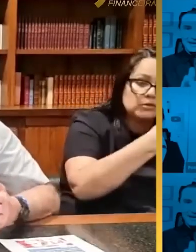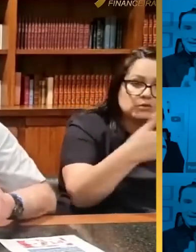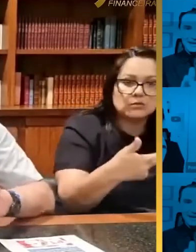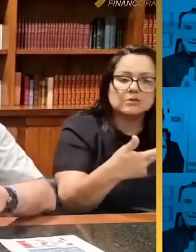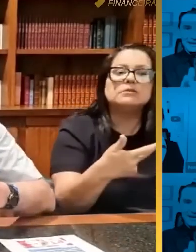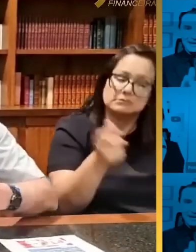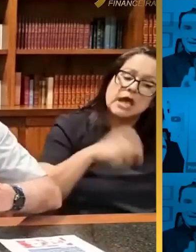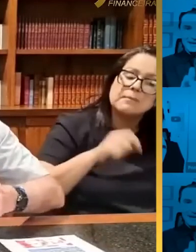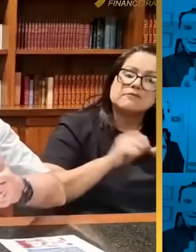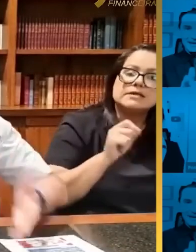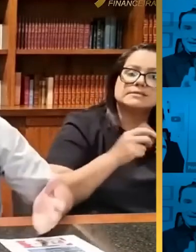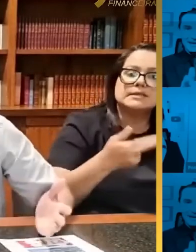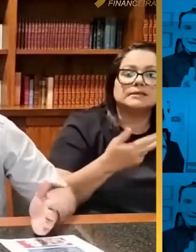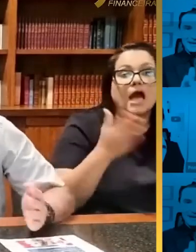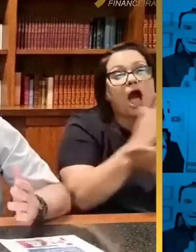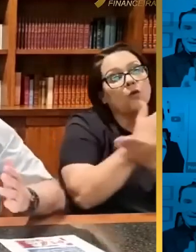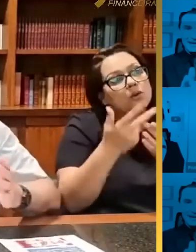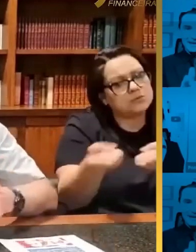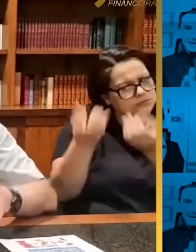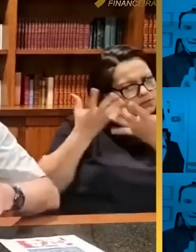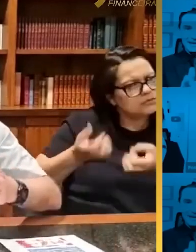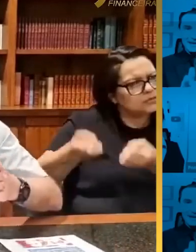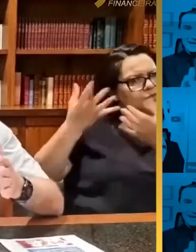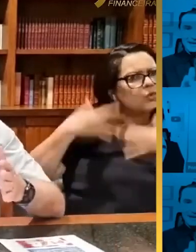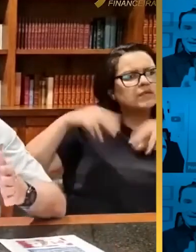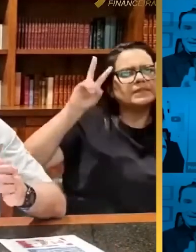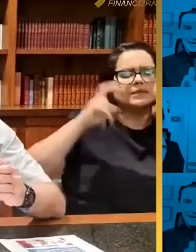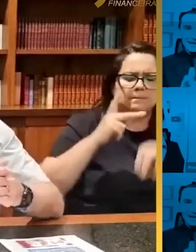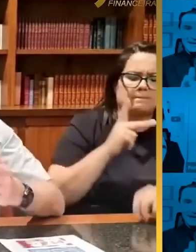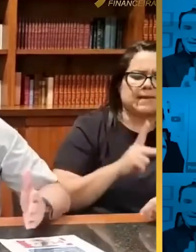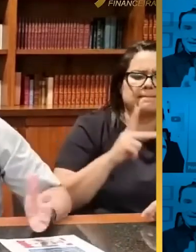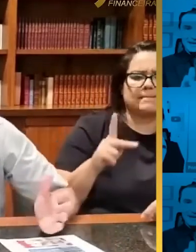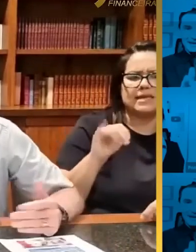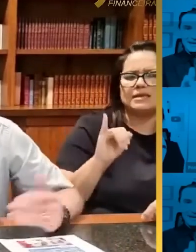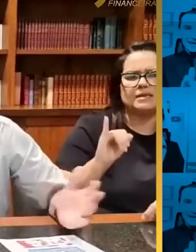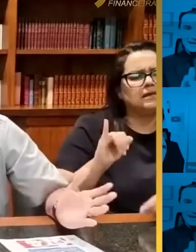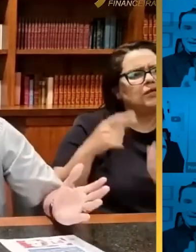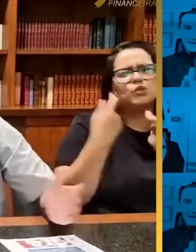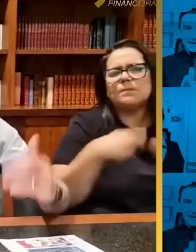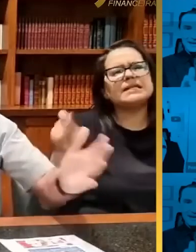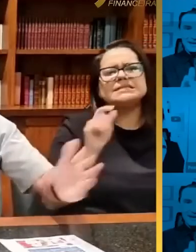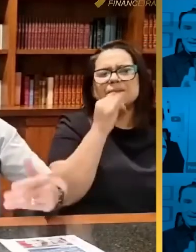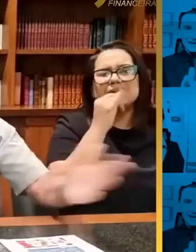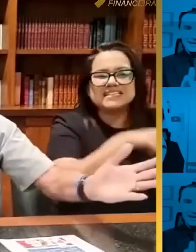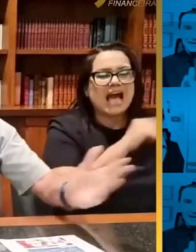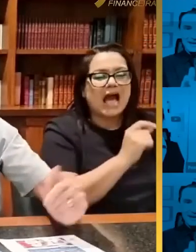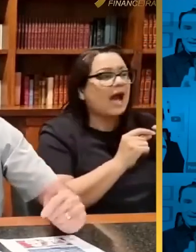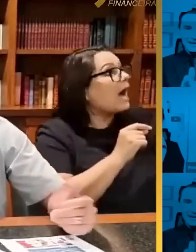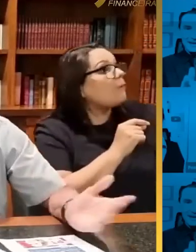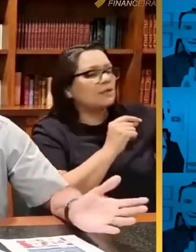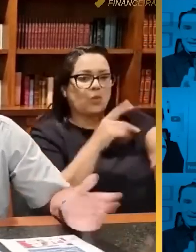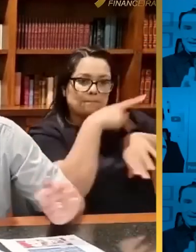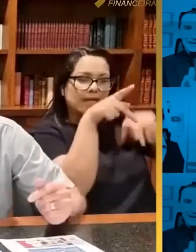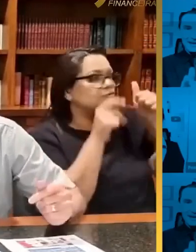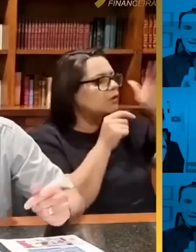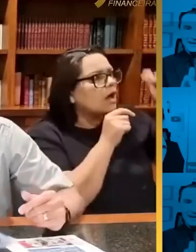né? Eu não vi no papel, mas que a questão da PPI não precisa reajustar imediatamente. Aumentou lá fora, aumenta aqui.